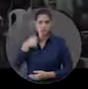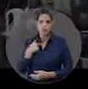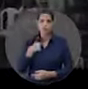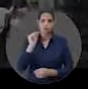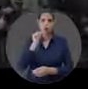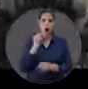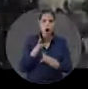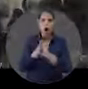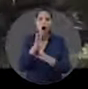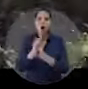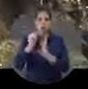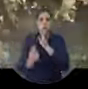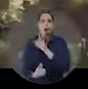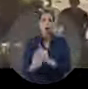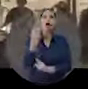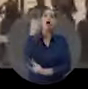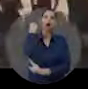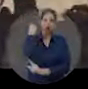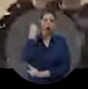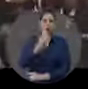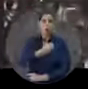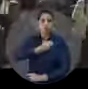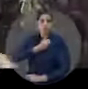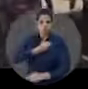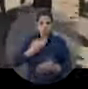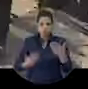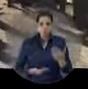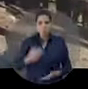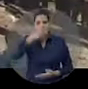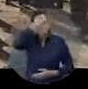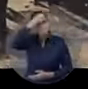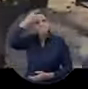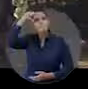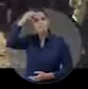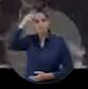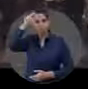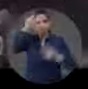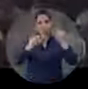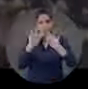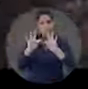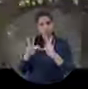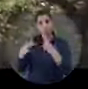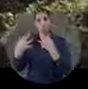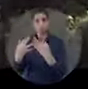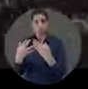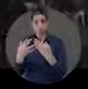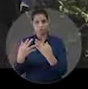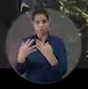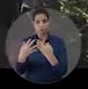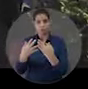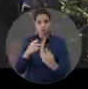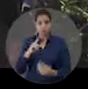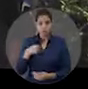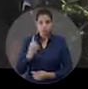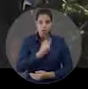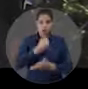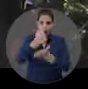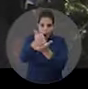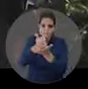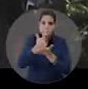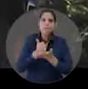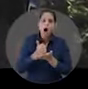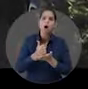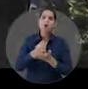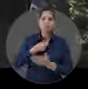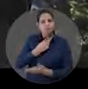eu não vou patrocinar nenhum retrocesso na vida dos servidores públicos e dos seus familiares. Contem com